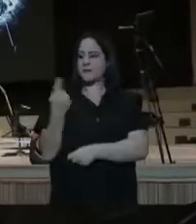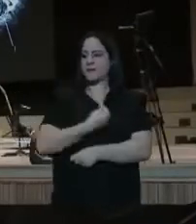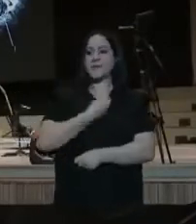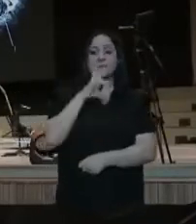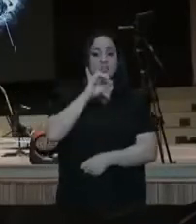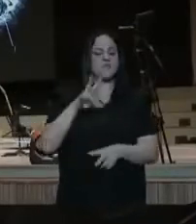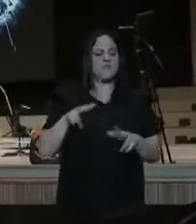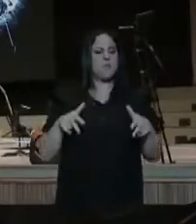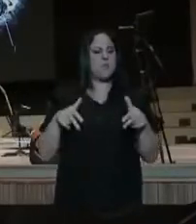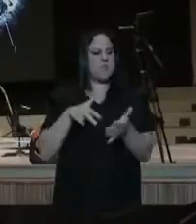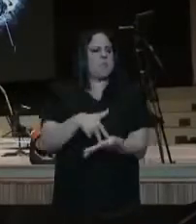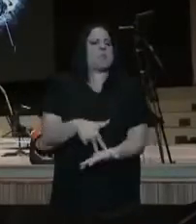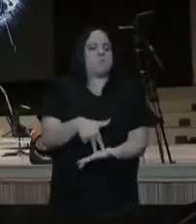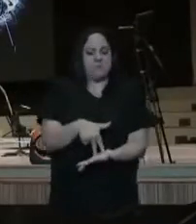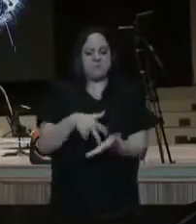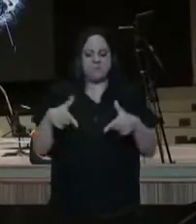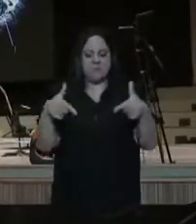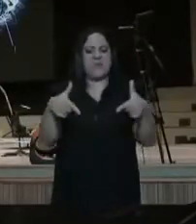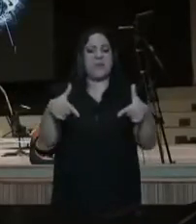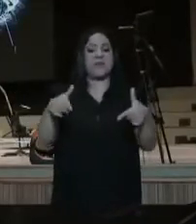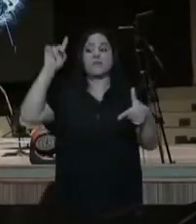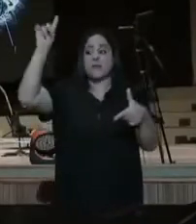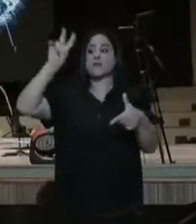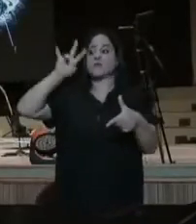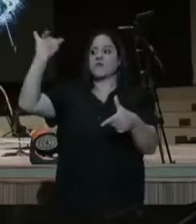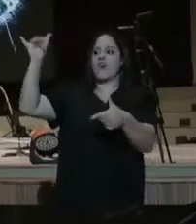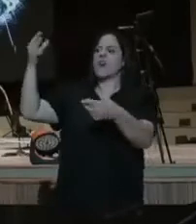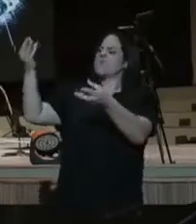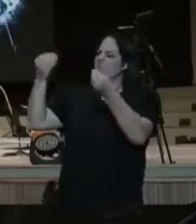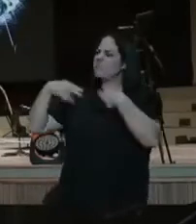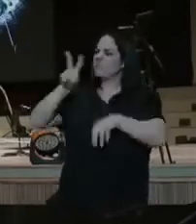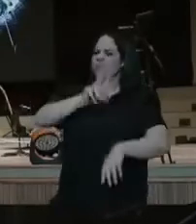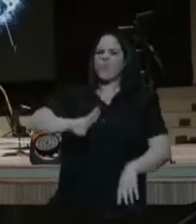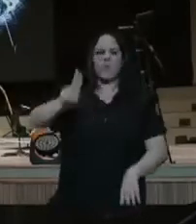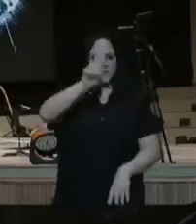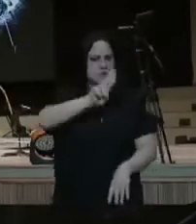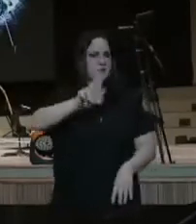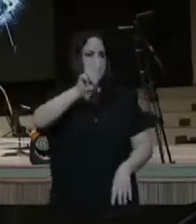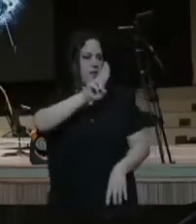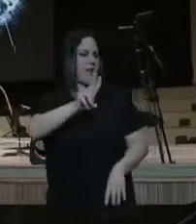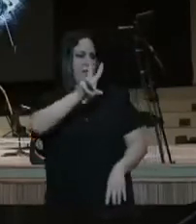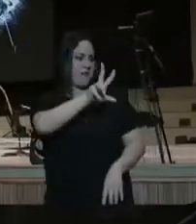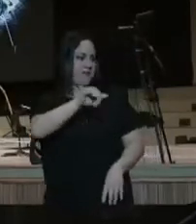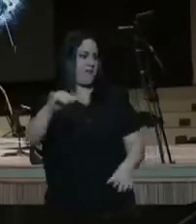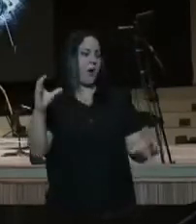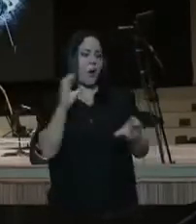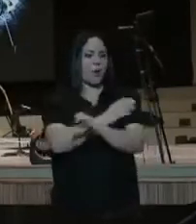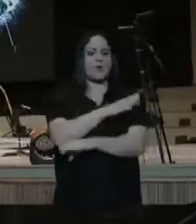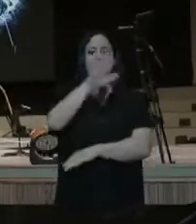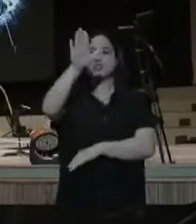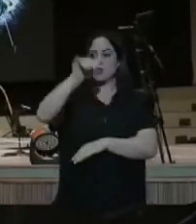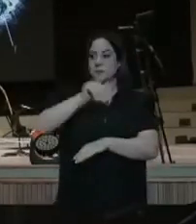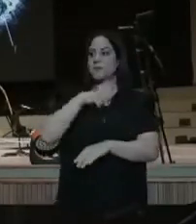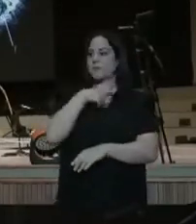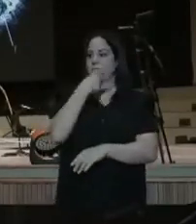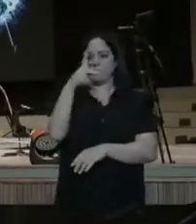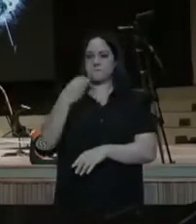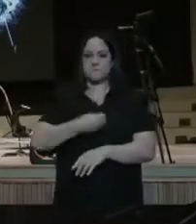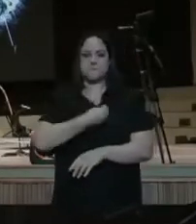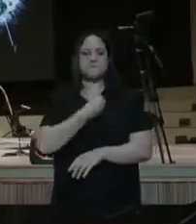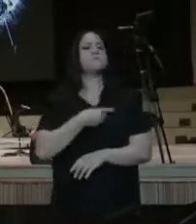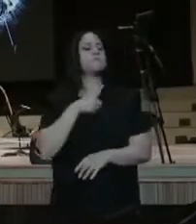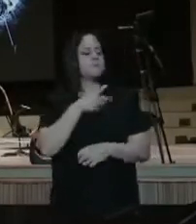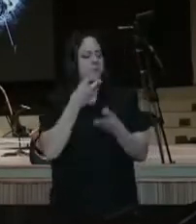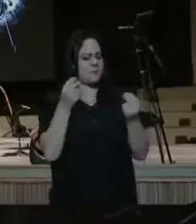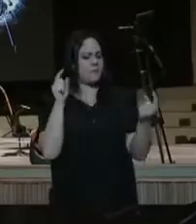você se posicionar deus vai explodir e vai te usar e vai completar o chamado que ele já tem você tem